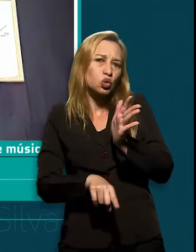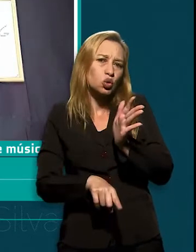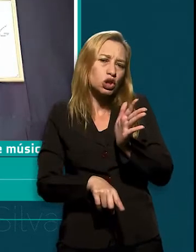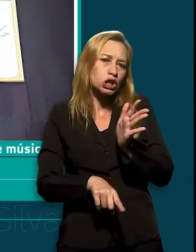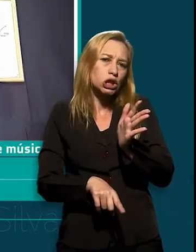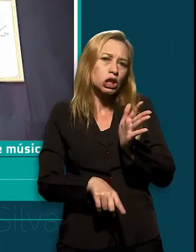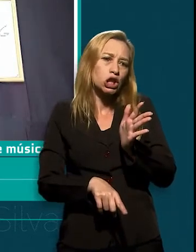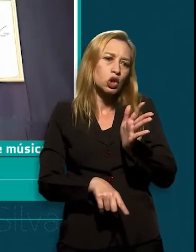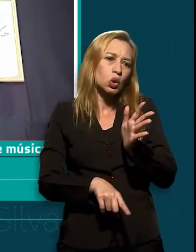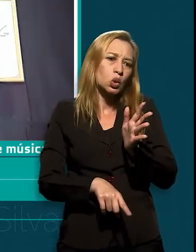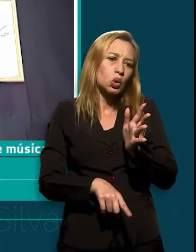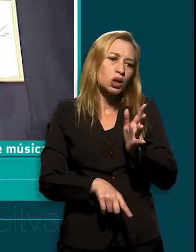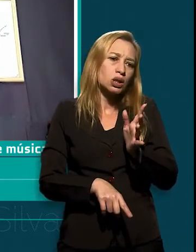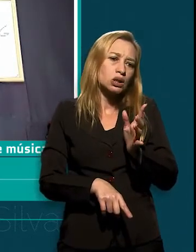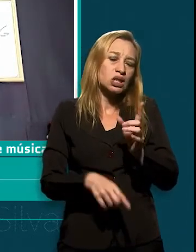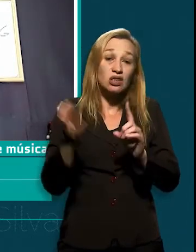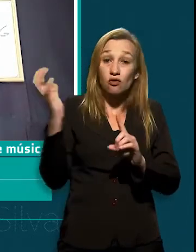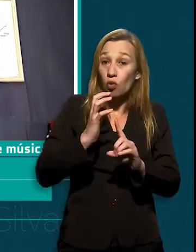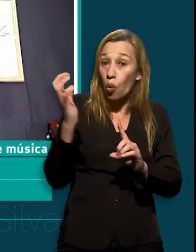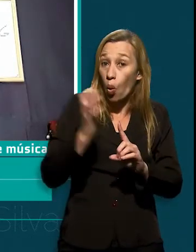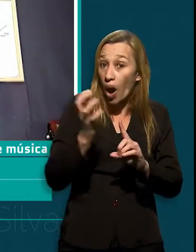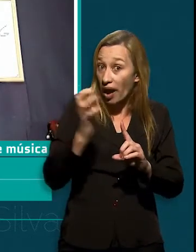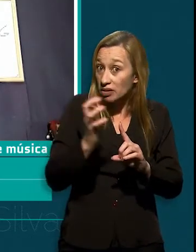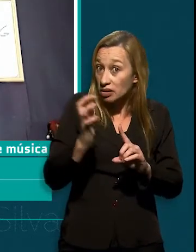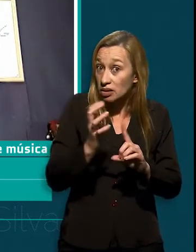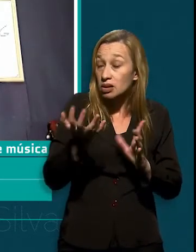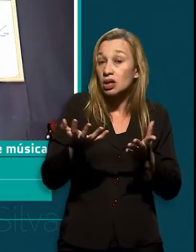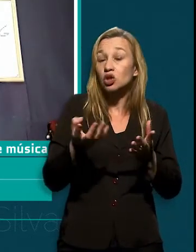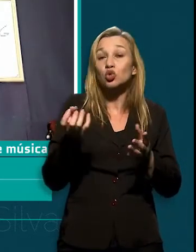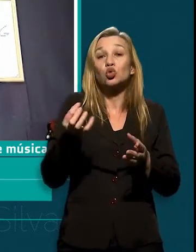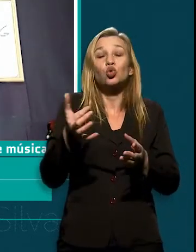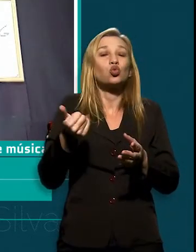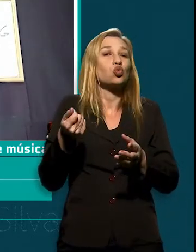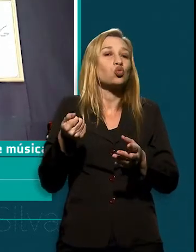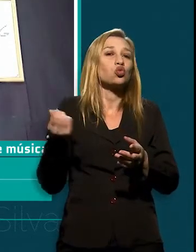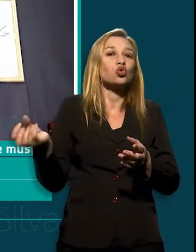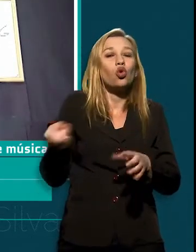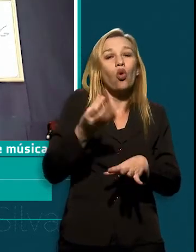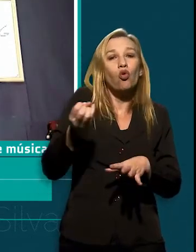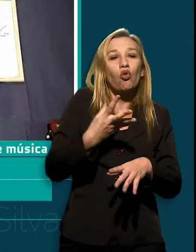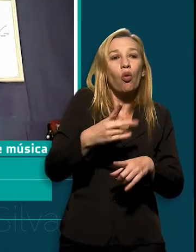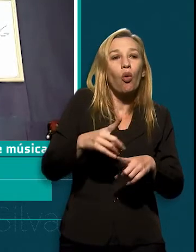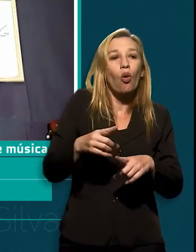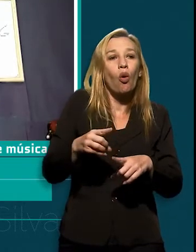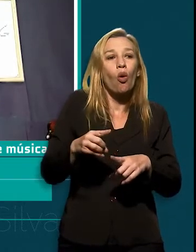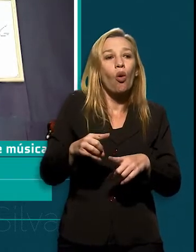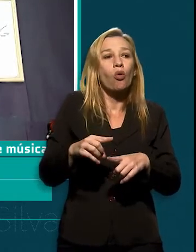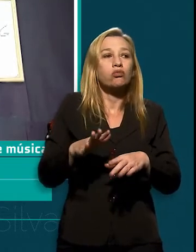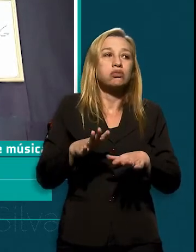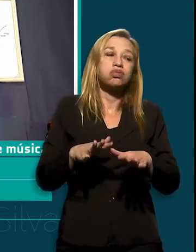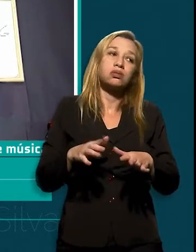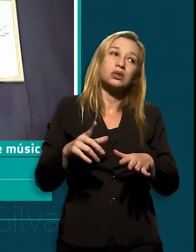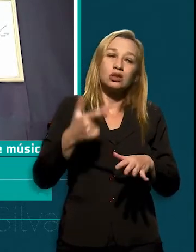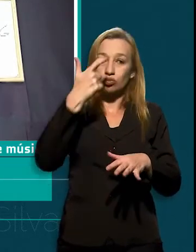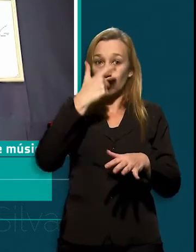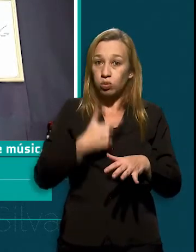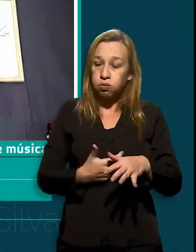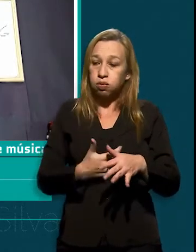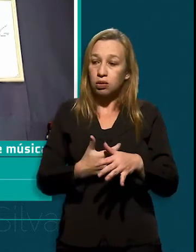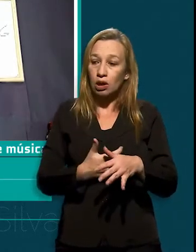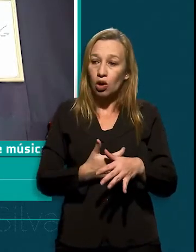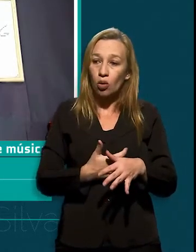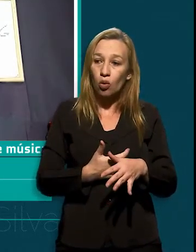vai diminuir essa frequência, porque está tudo muito novo, mas se você tem comportamentos